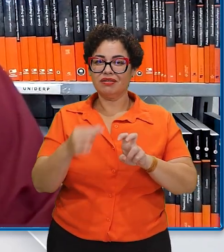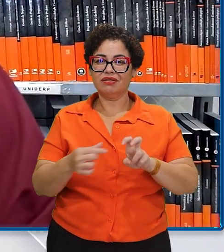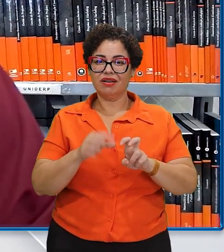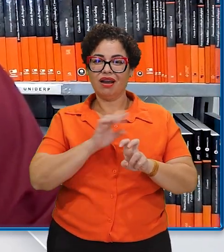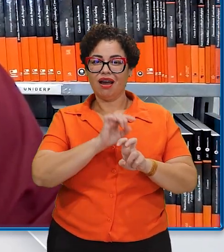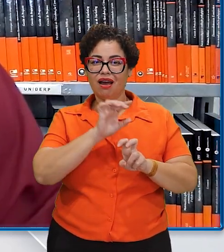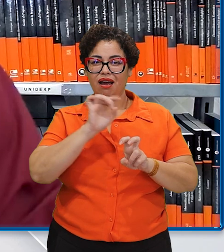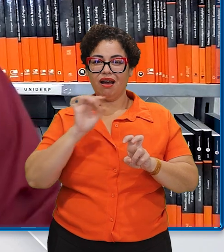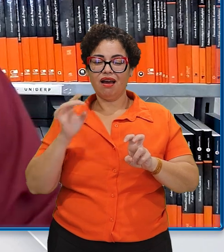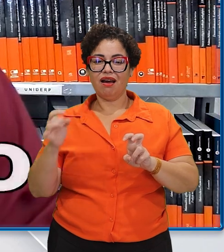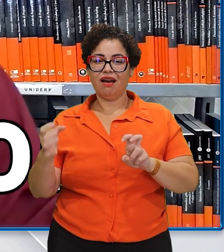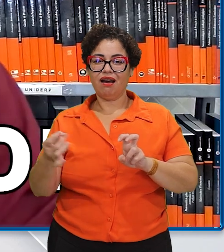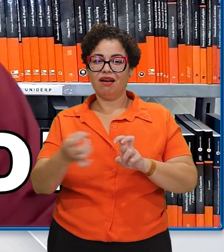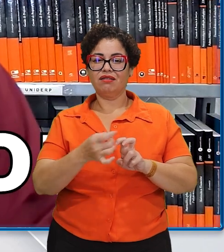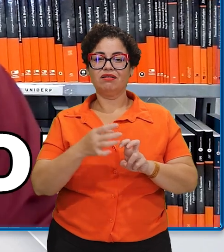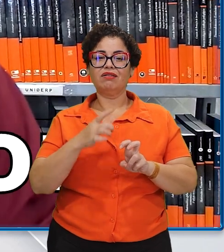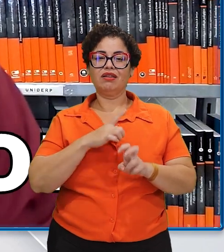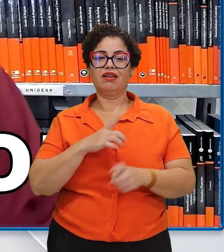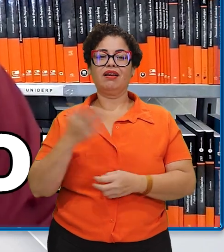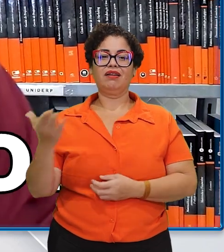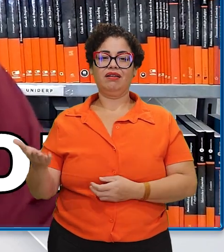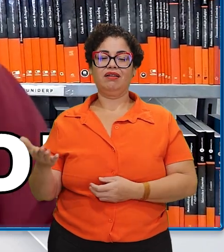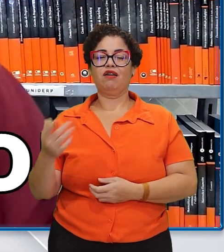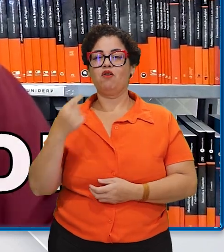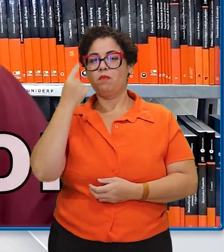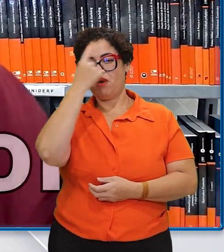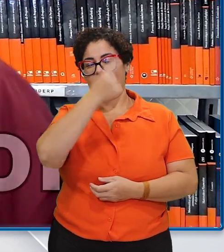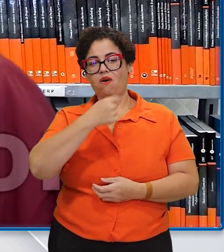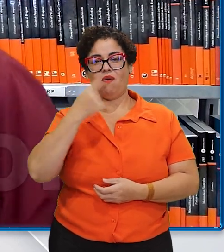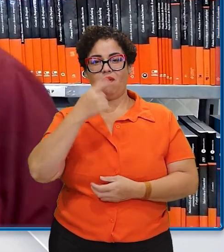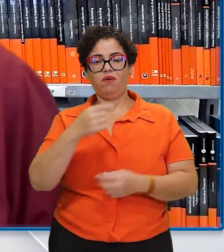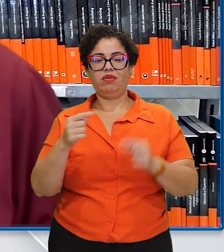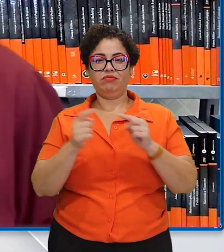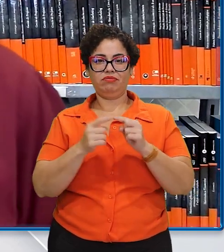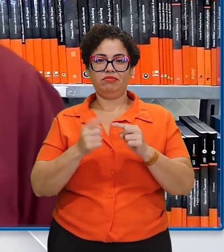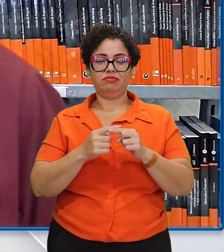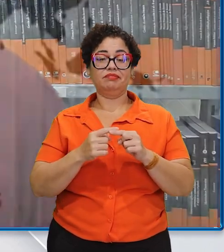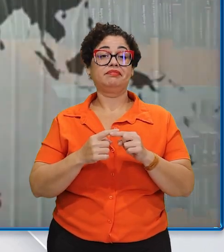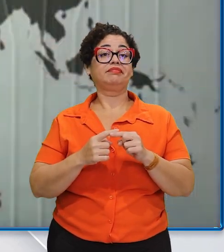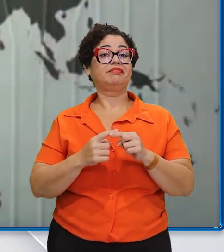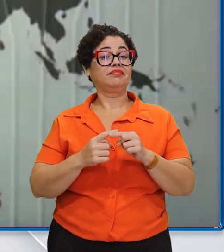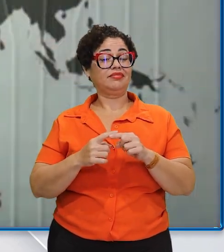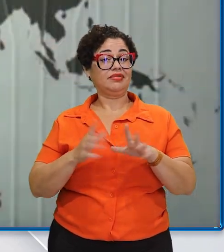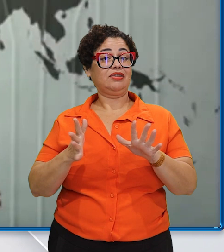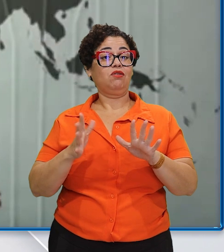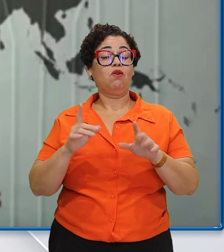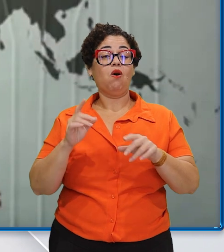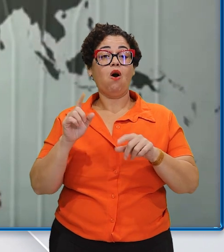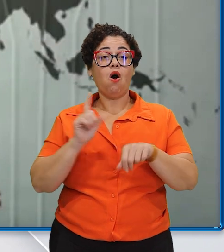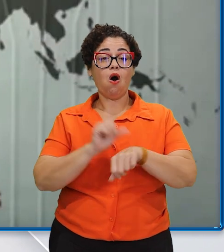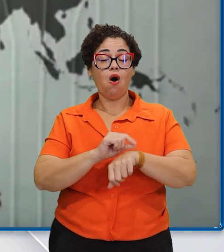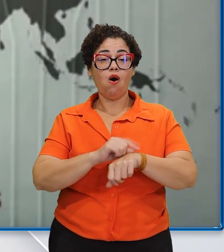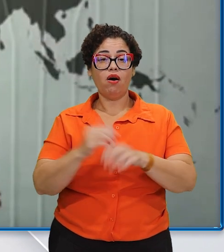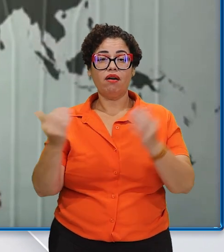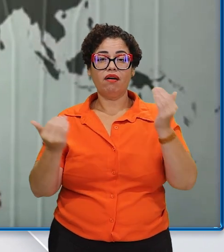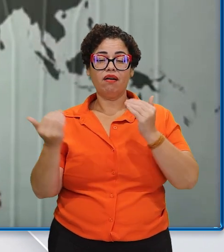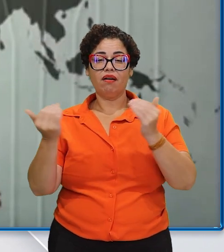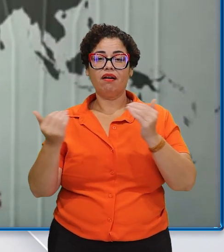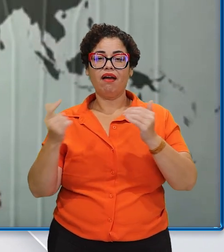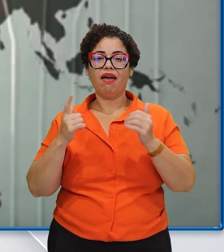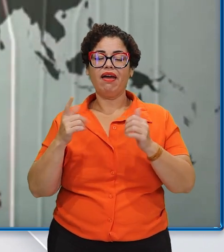15 meridianos, nós temos a equivalência de uma hora. É bom ressaltar que fusos horários é uma